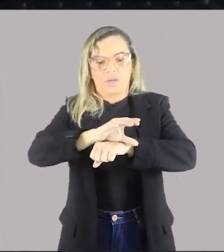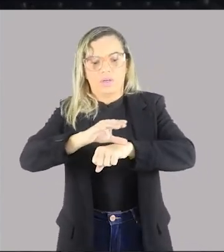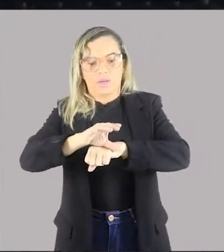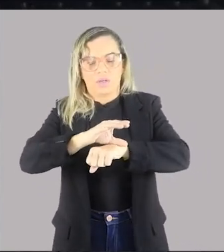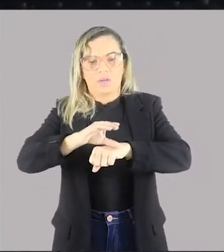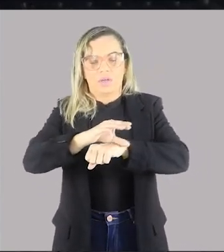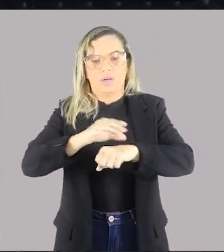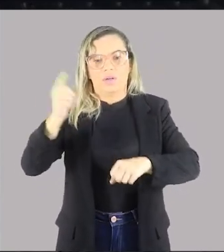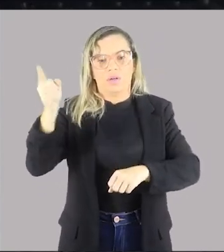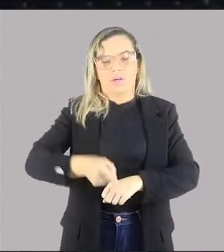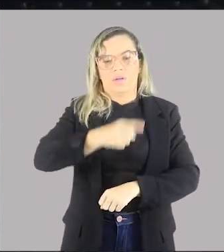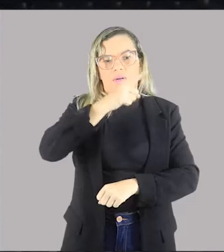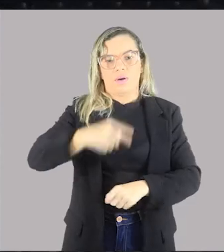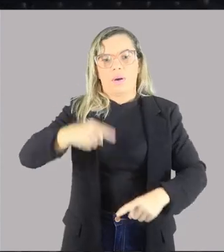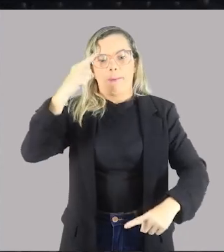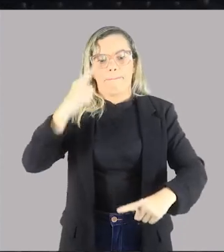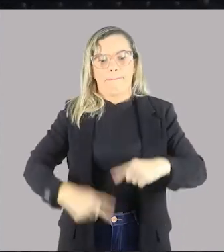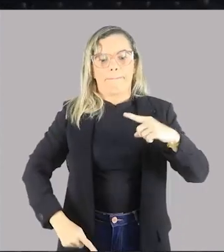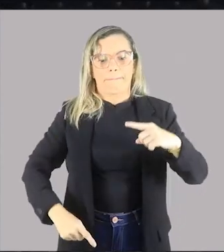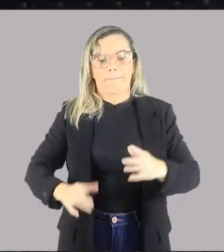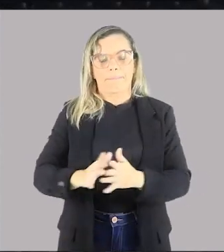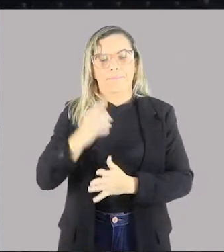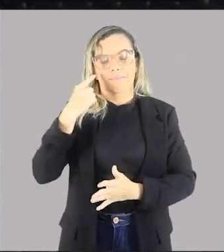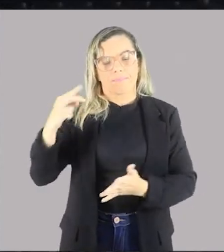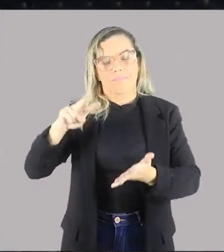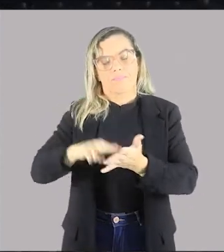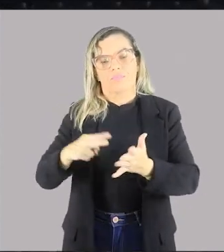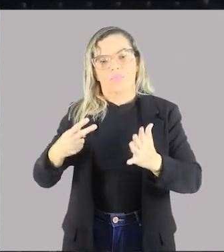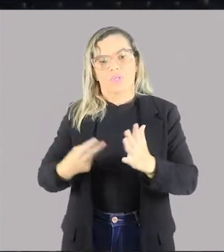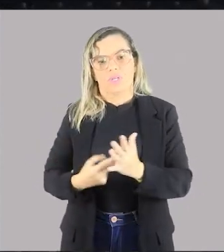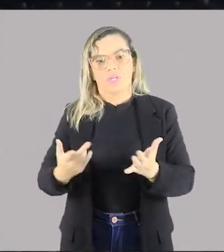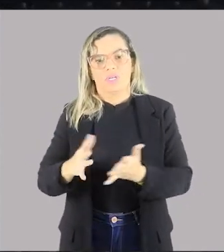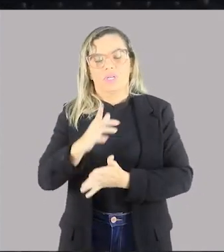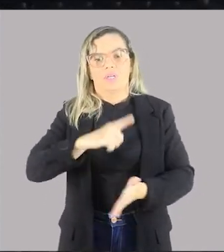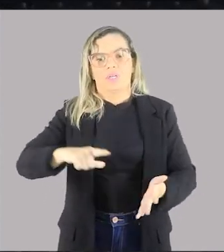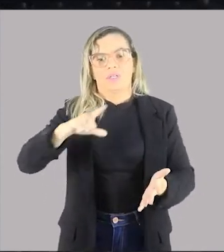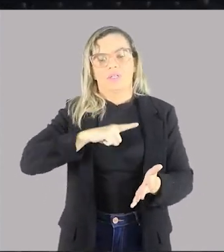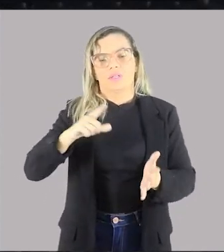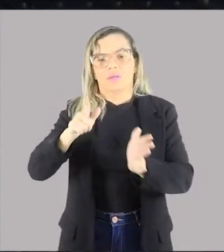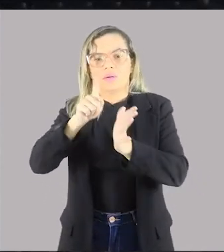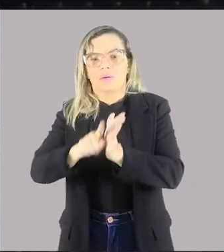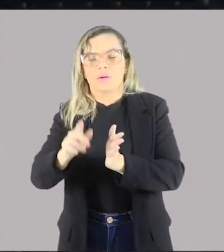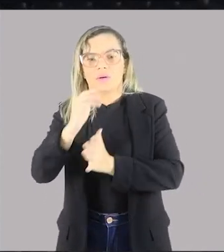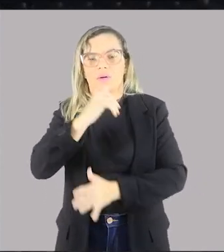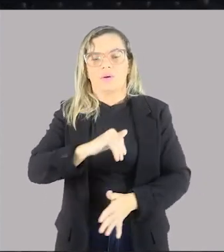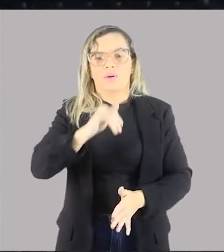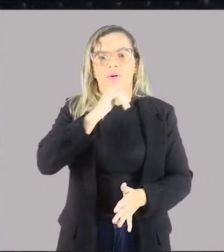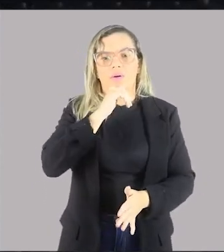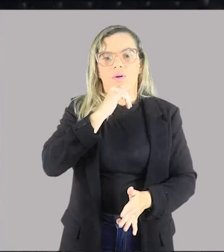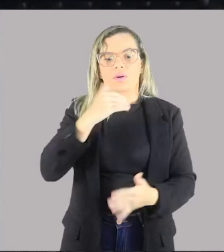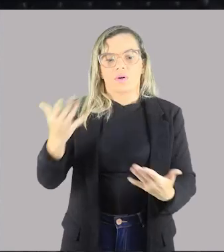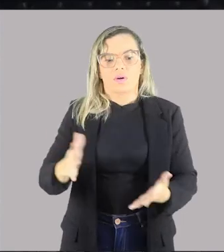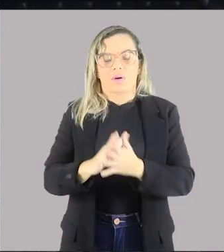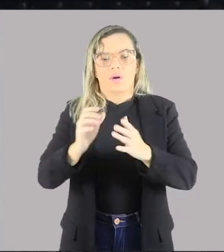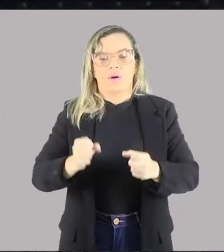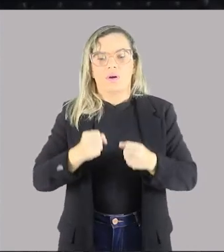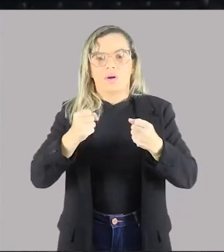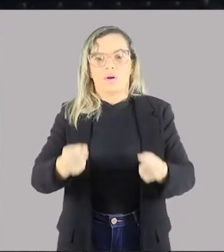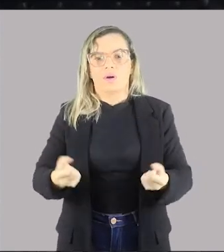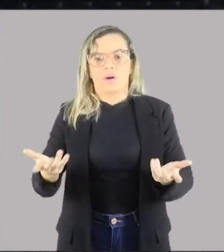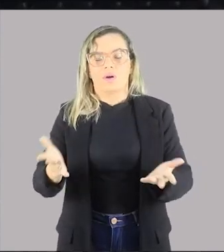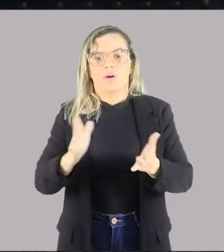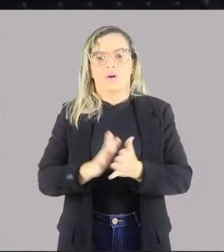essa vedação, essa proibição. Nesse sentido, existem algumas exceções, como, por exemplo, o acúmulo de cargos